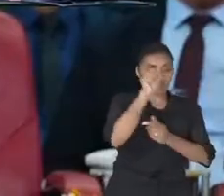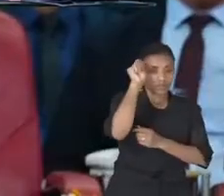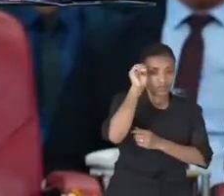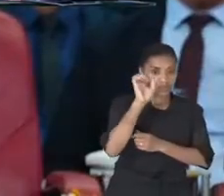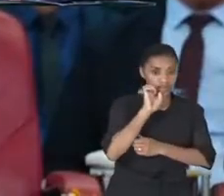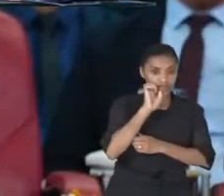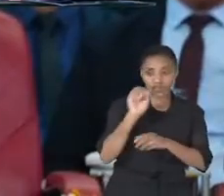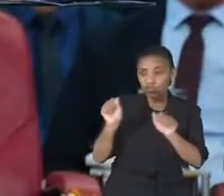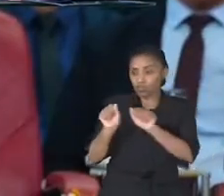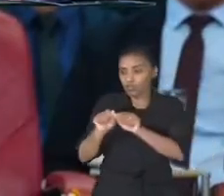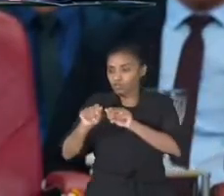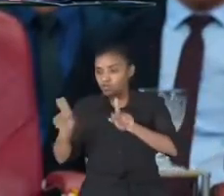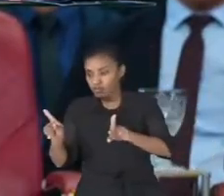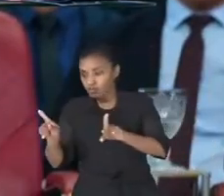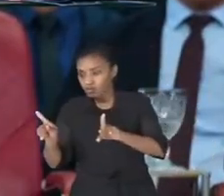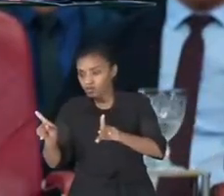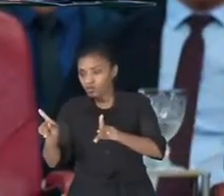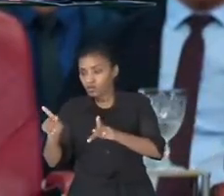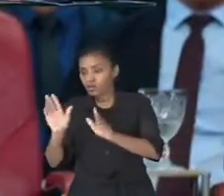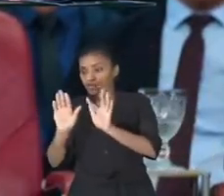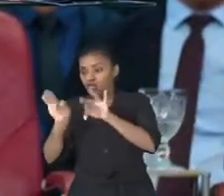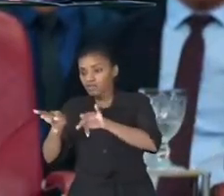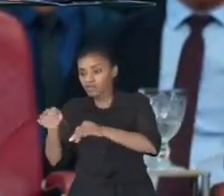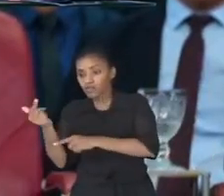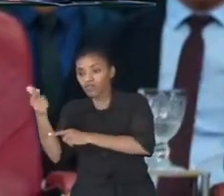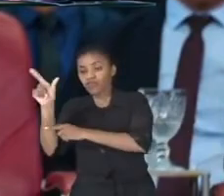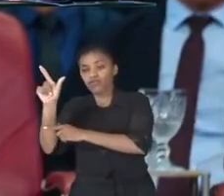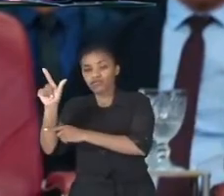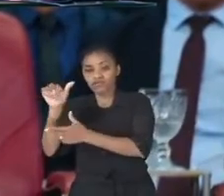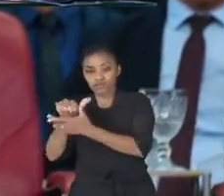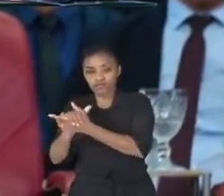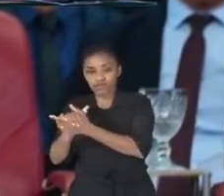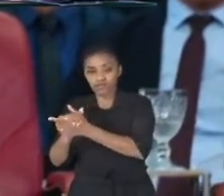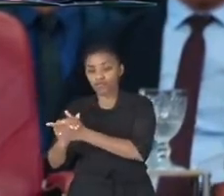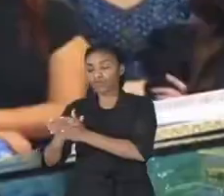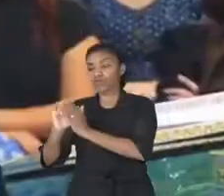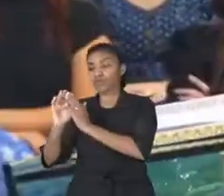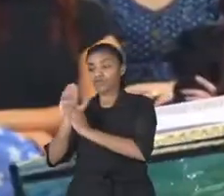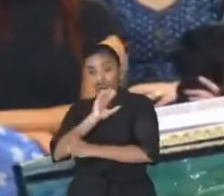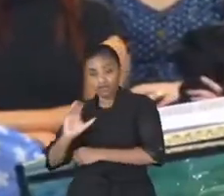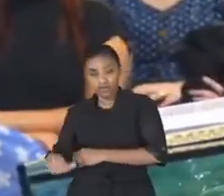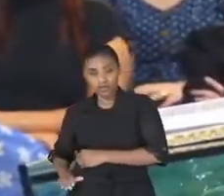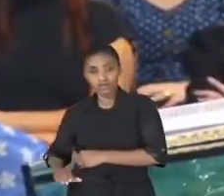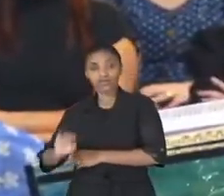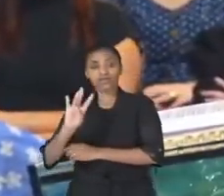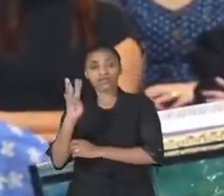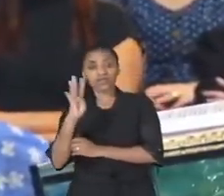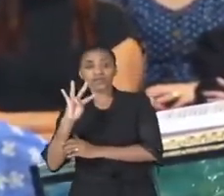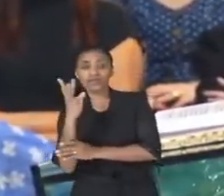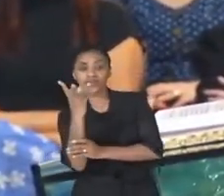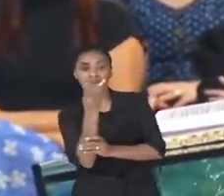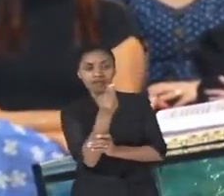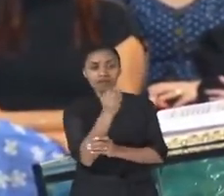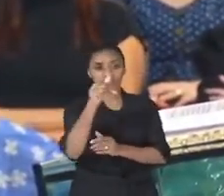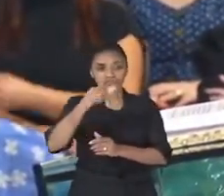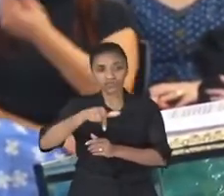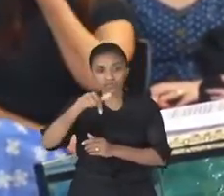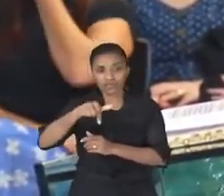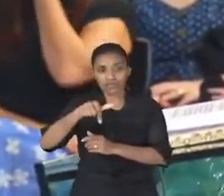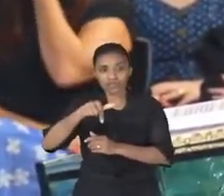que o Apocalipse termina com outro casamento entre Cristo e esta noiva que está aqui tão bela me ouvindo nessa noite